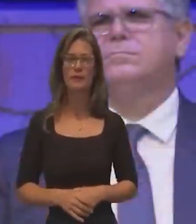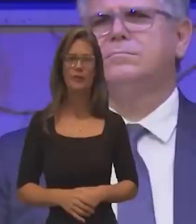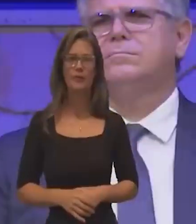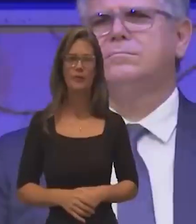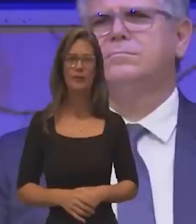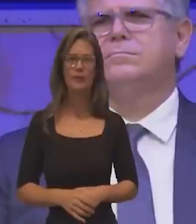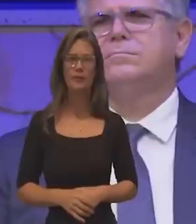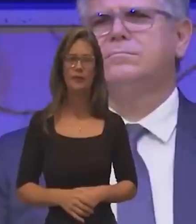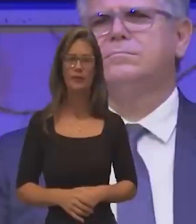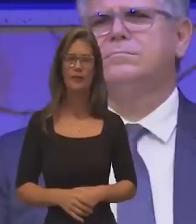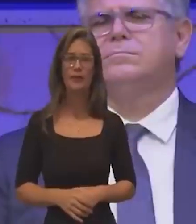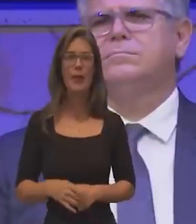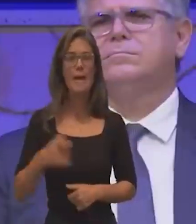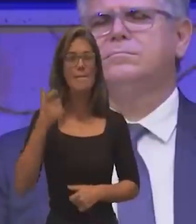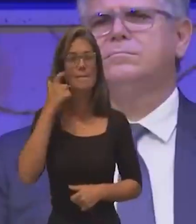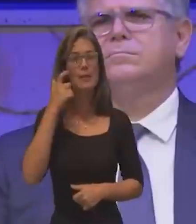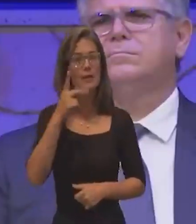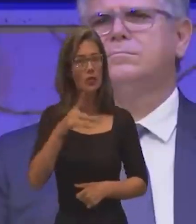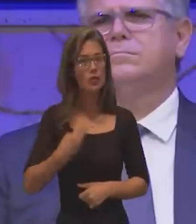Pense como está a sua vida.